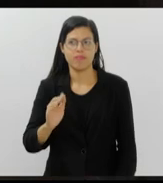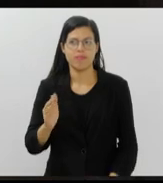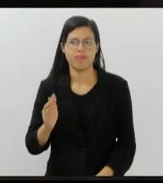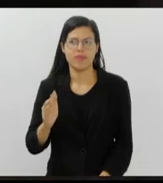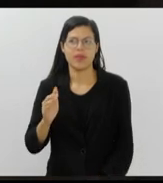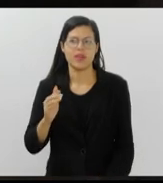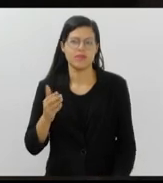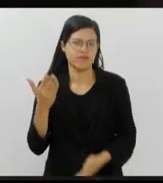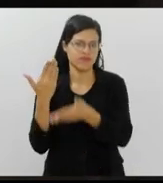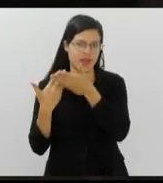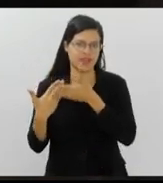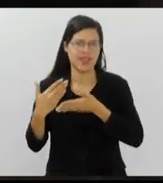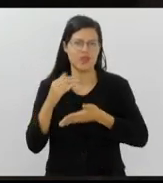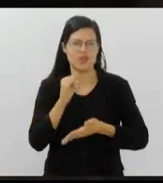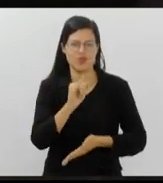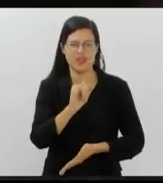IAB.